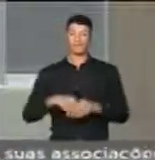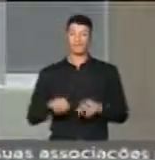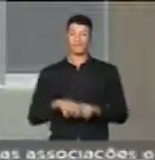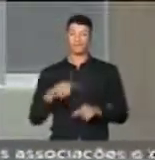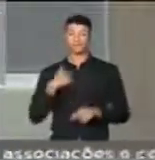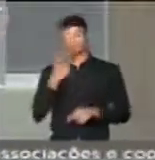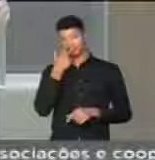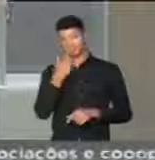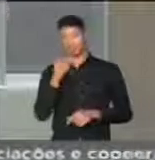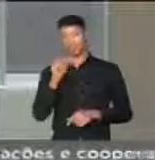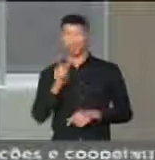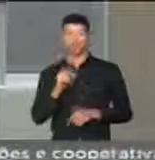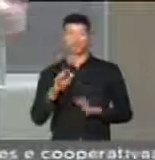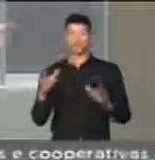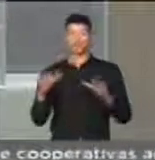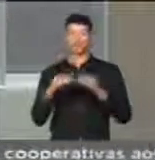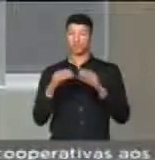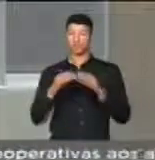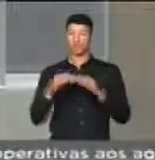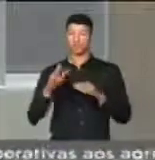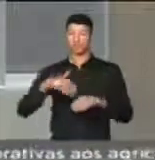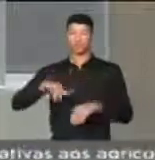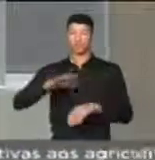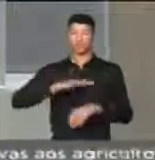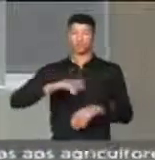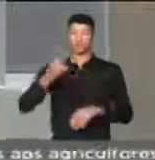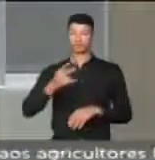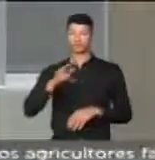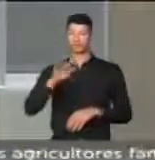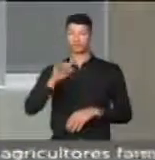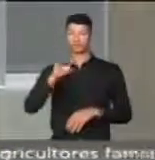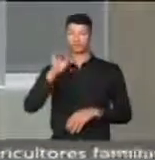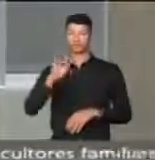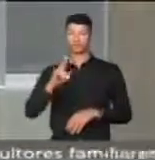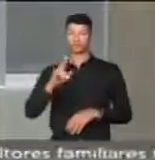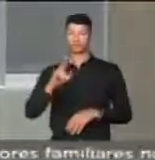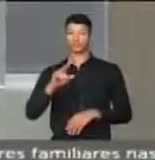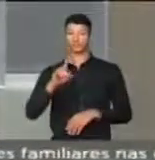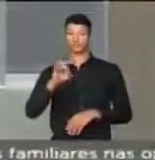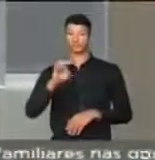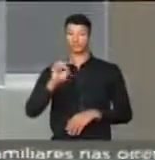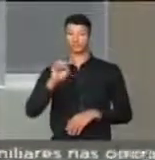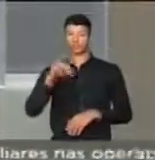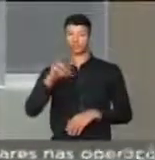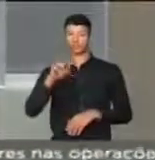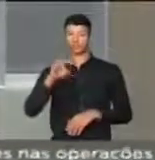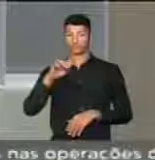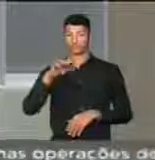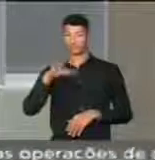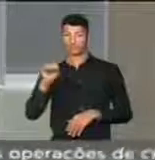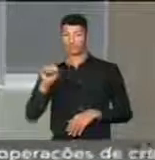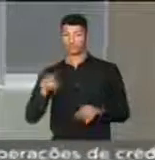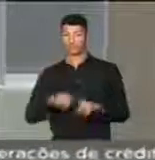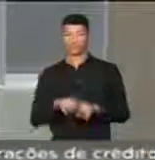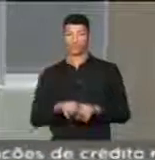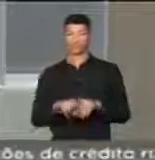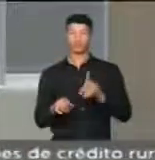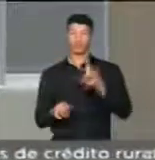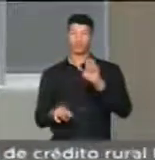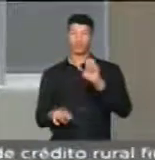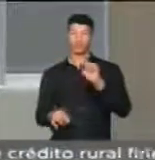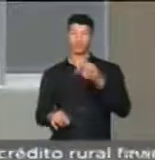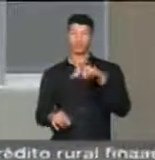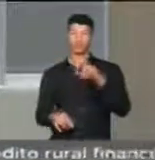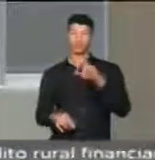eu me parece que a conjugação desses dois fatores, a desoneração da produção e